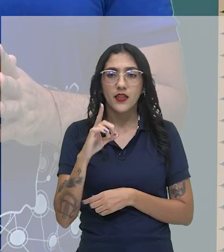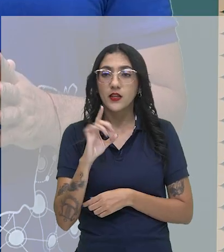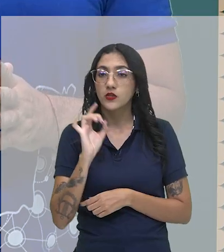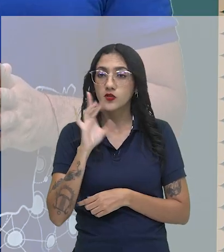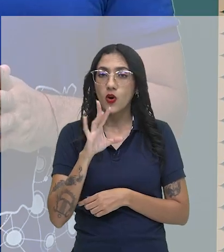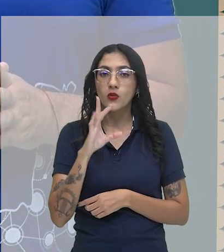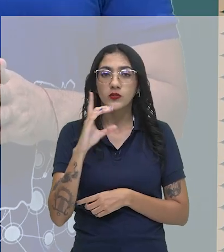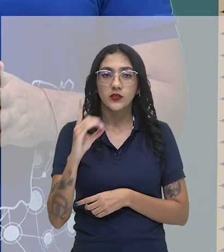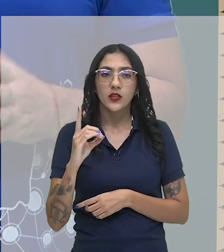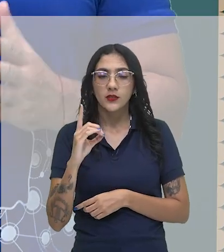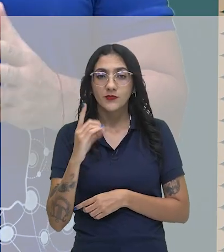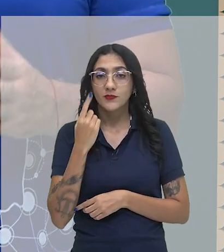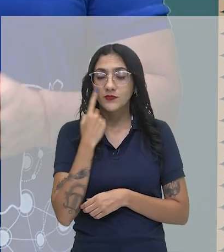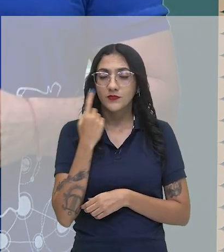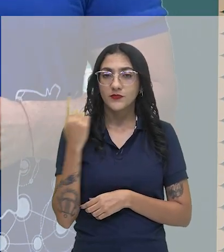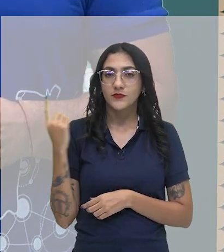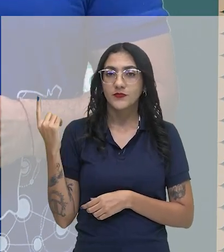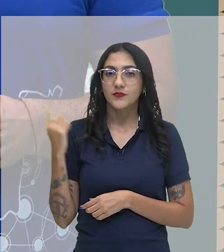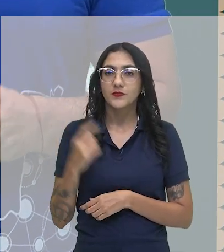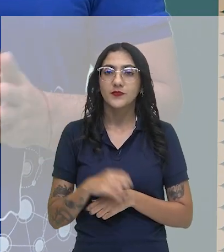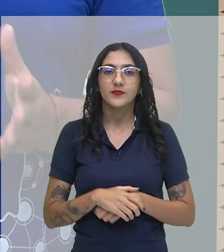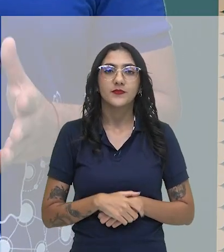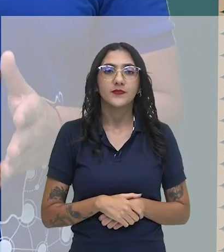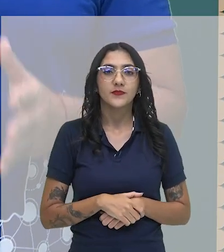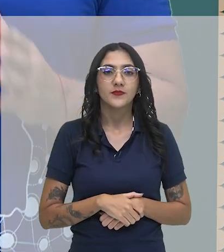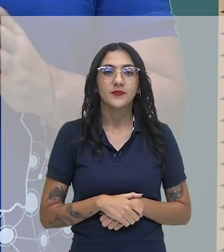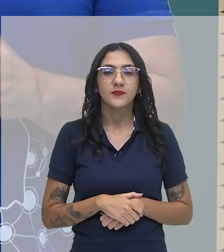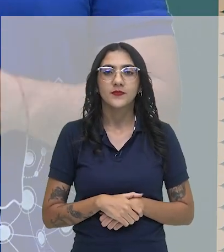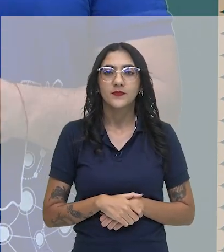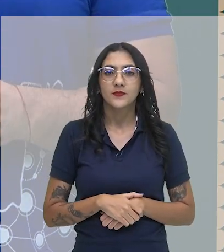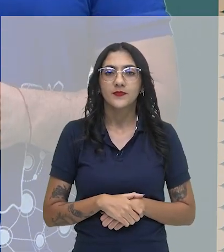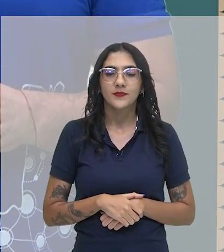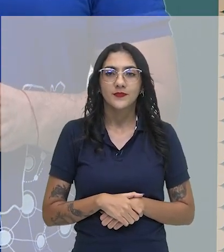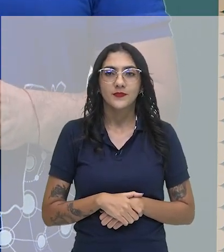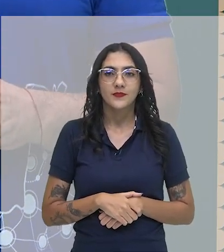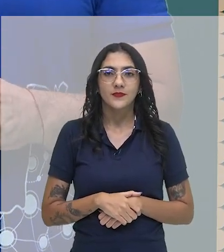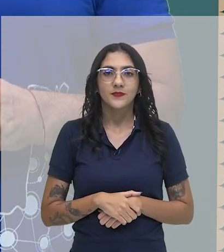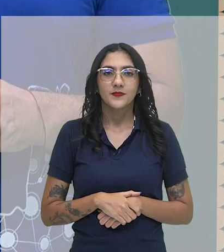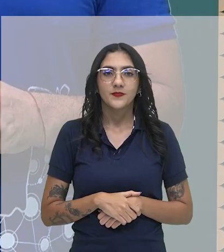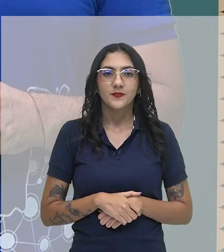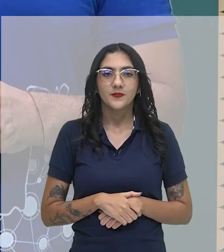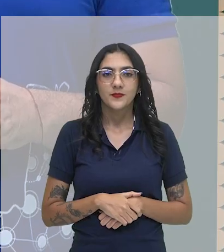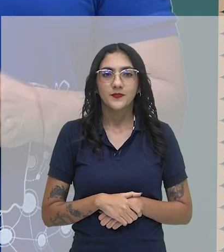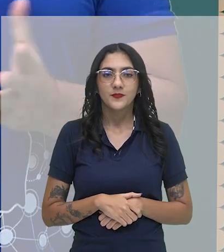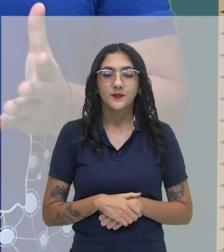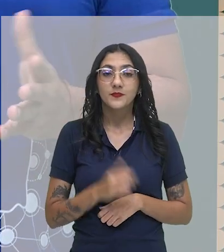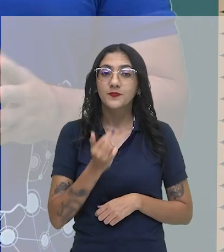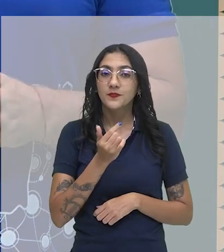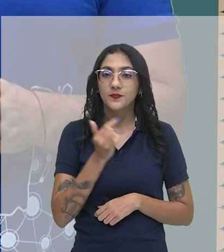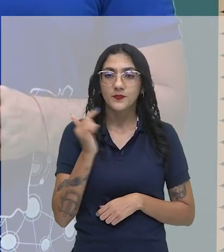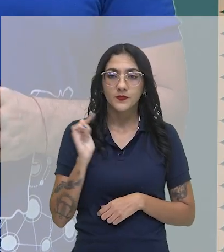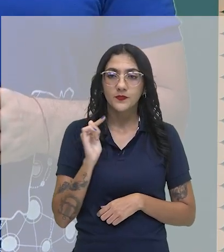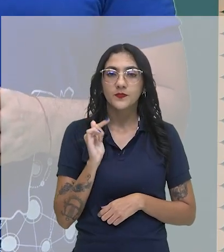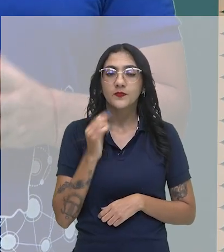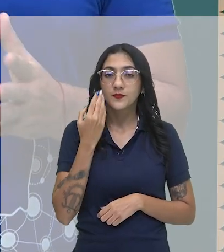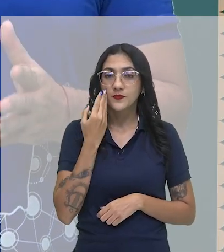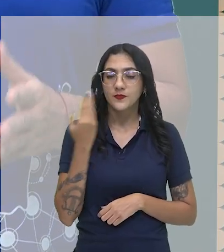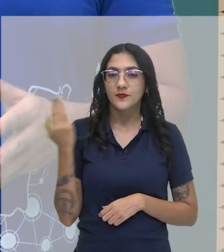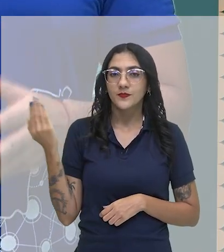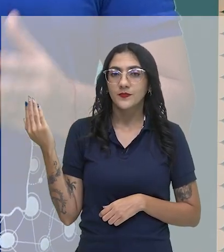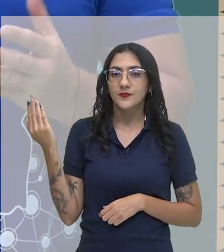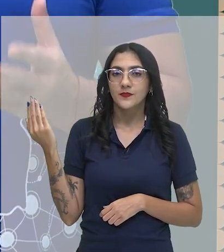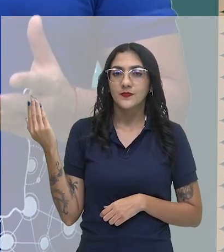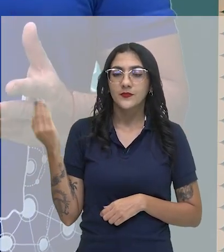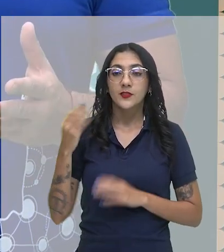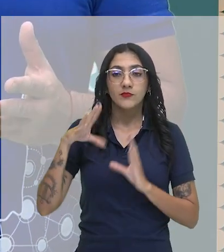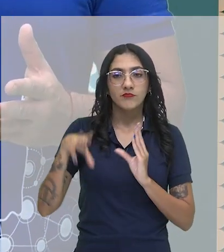O verbo live fica lived. Live, lived. Ok? E o verbo like, ele vai